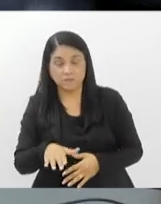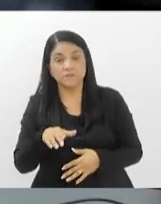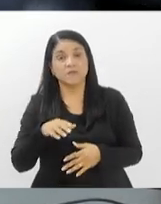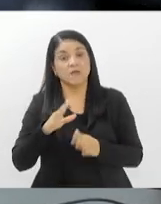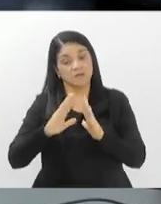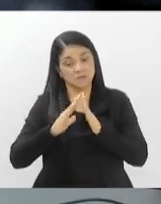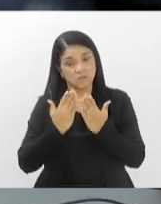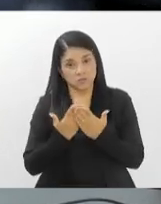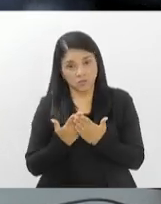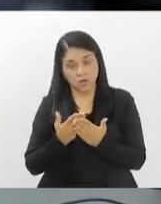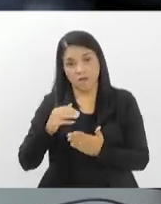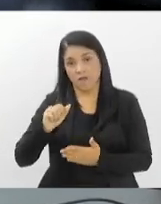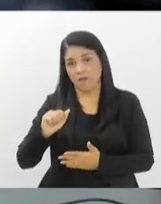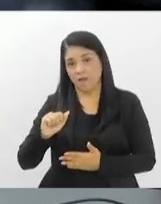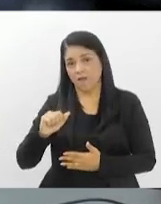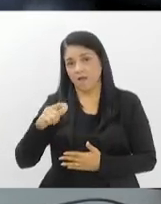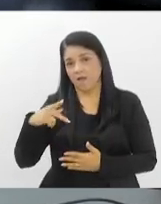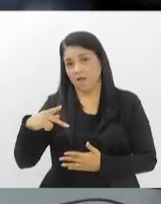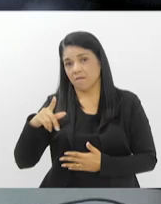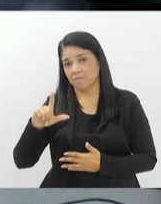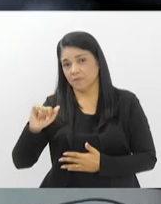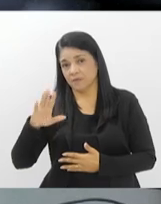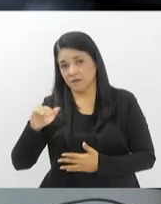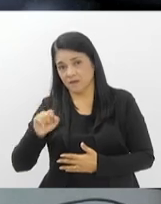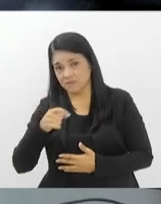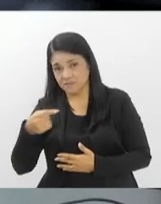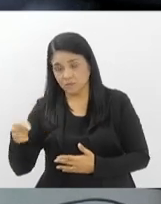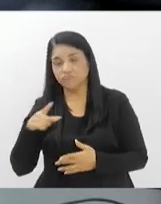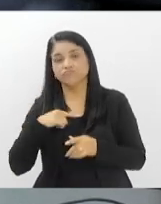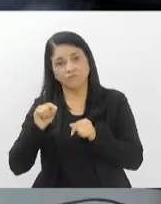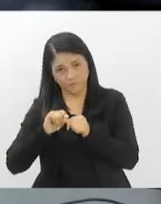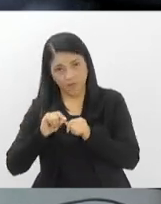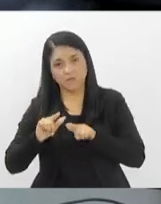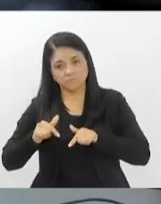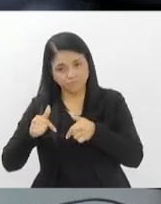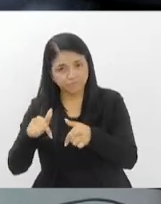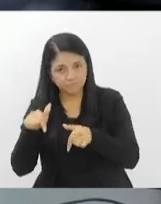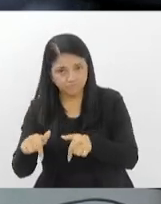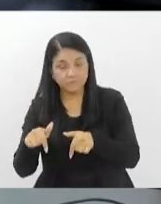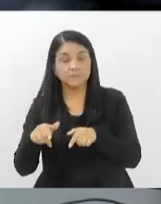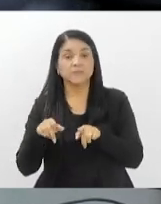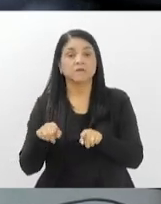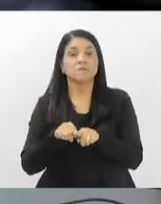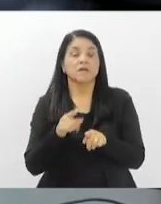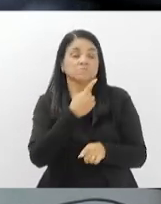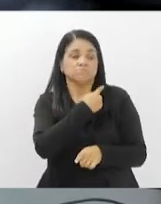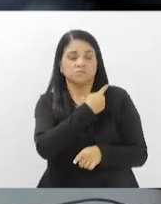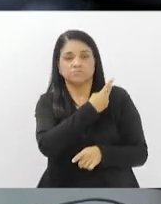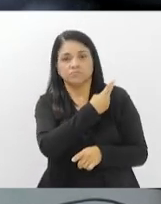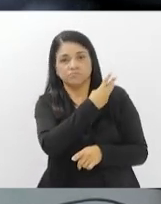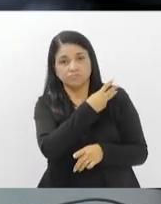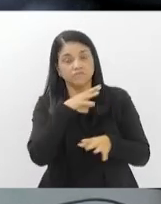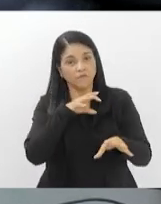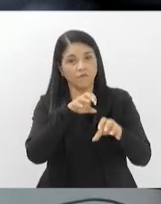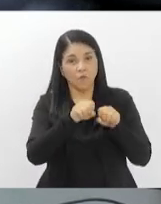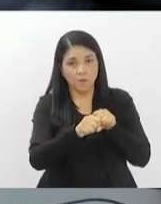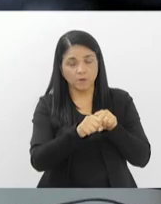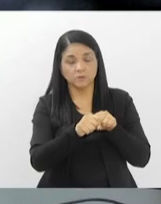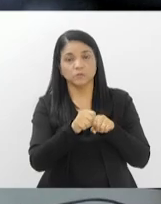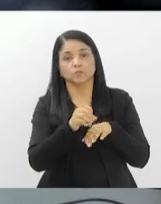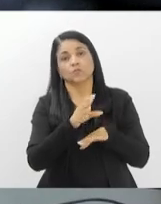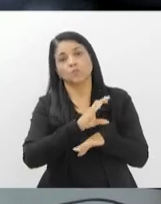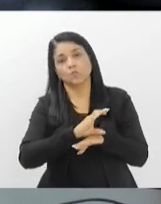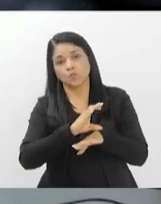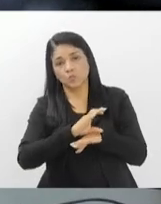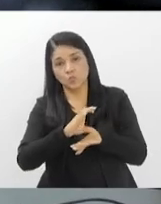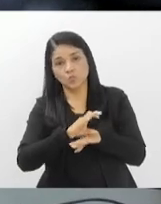feitos, mas o foco são profissionais da educação e estudantes do ensino médio que estão se formando nos cursos normais. Né, que são